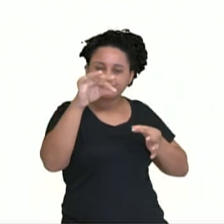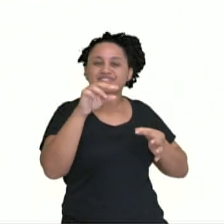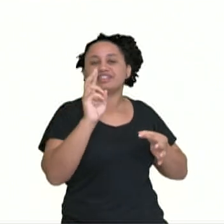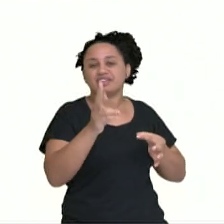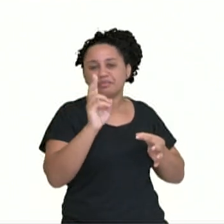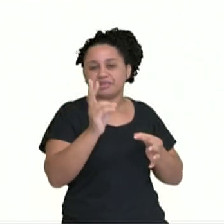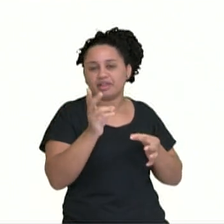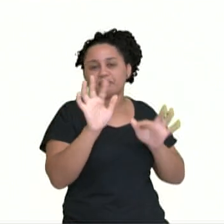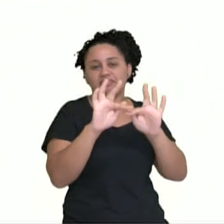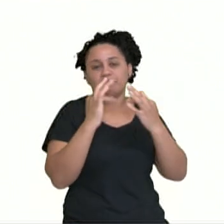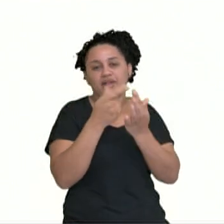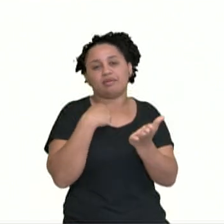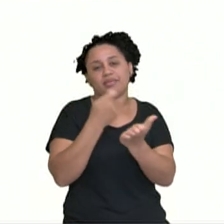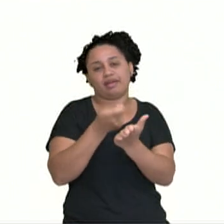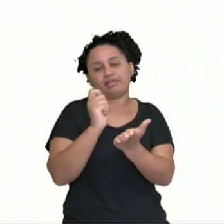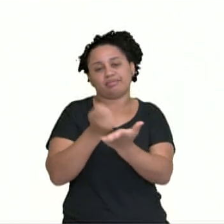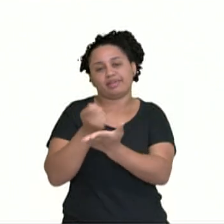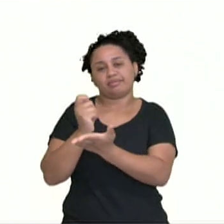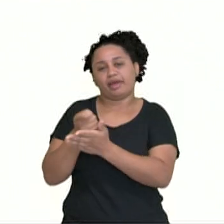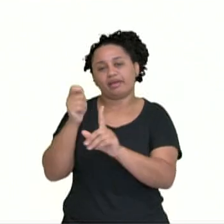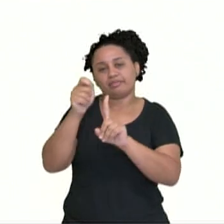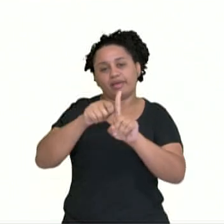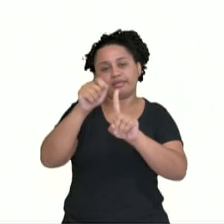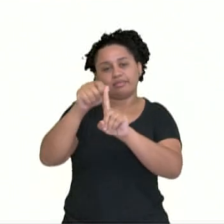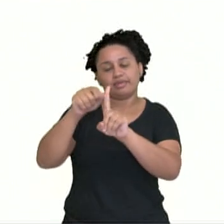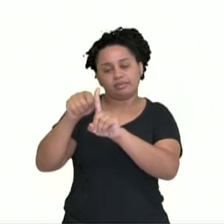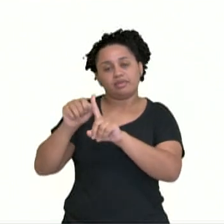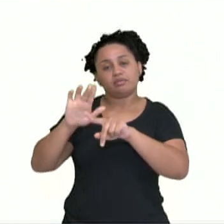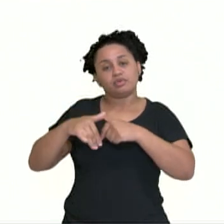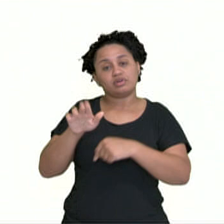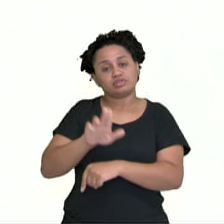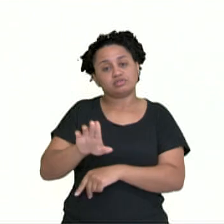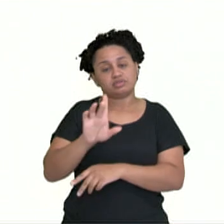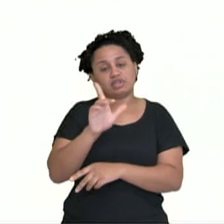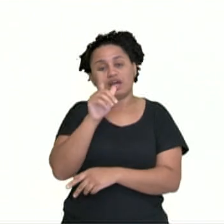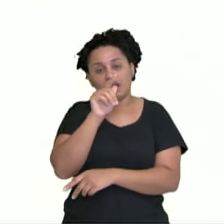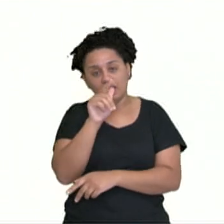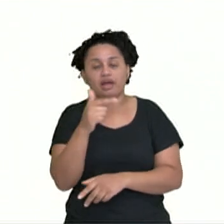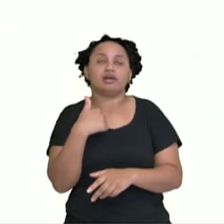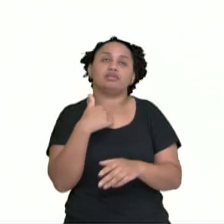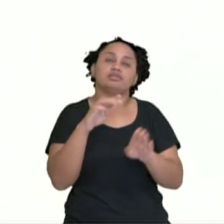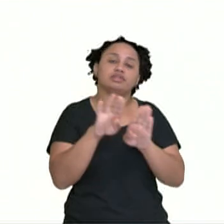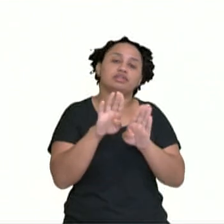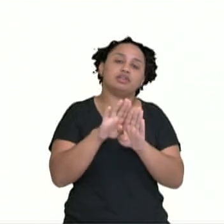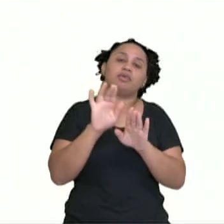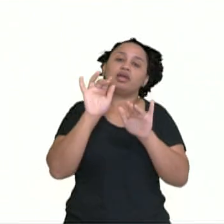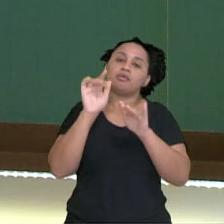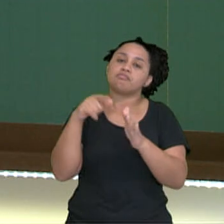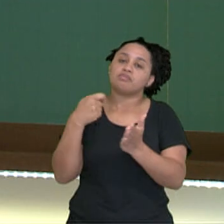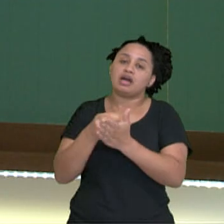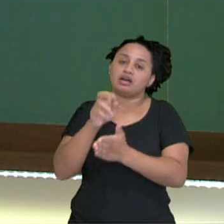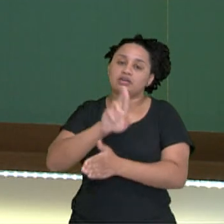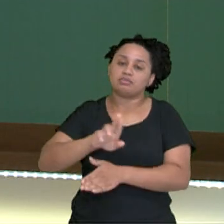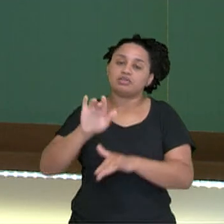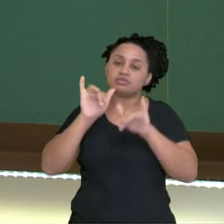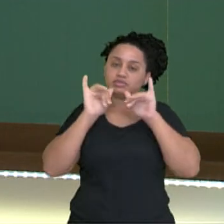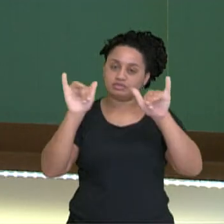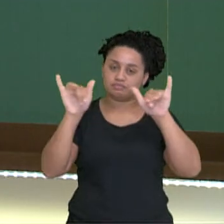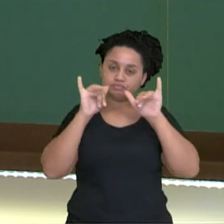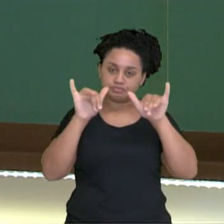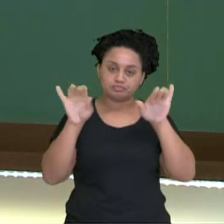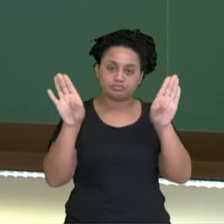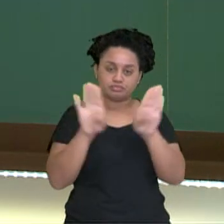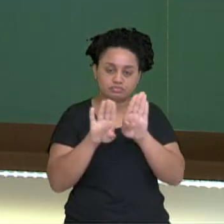as famílias pagam, pelo uso da água, assim como pagam pelo uso da luz também, da energia elétrica.